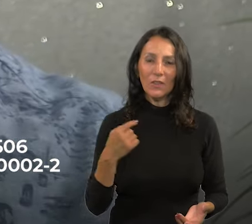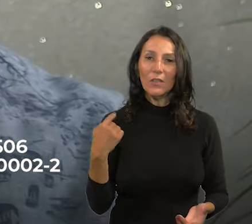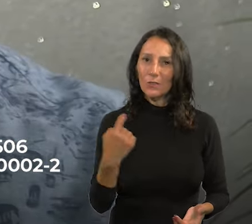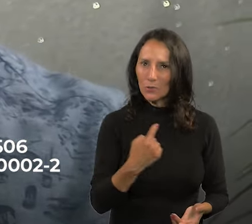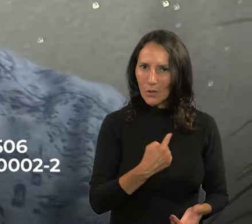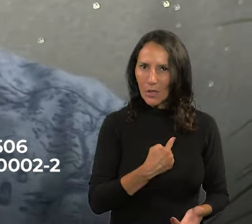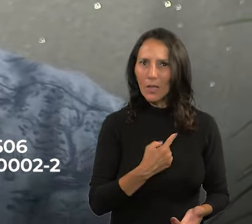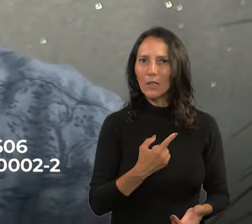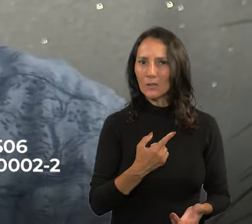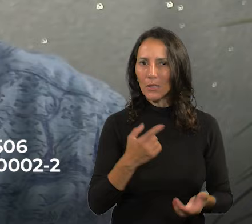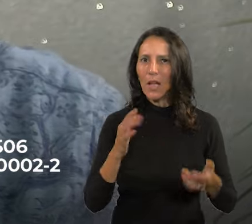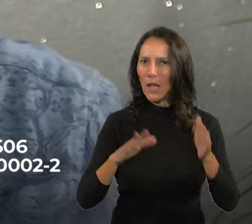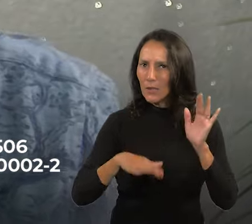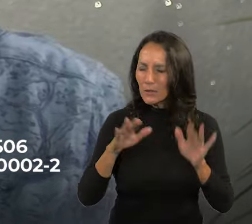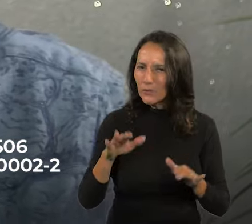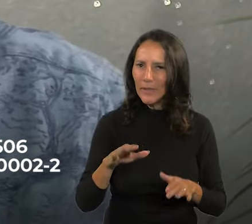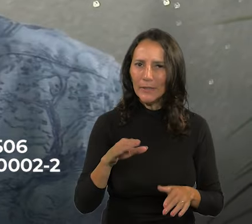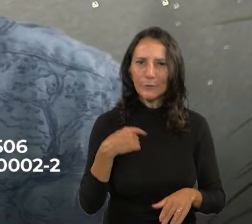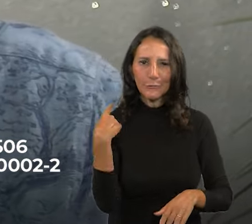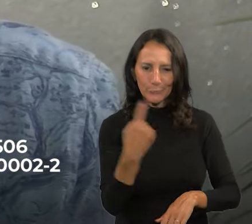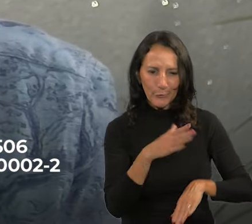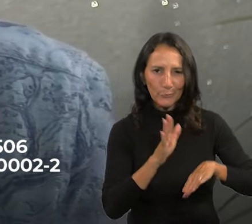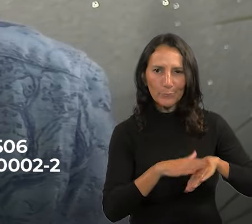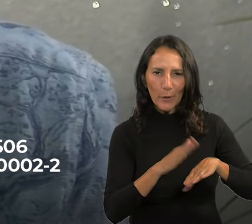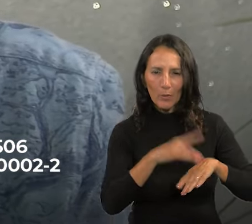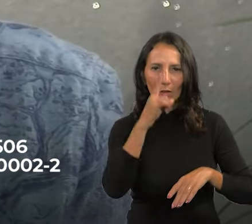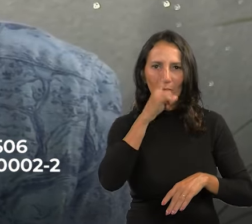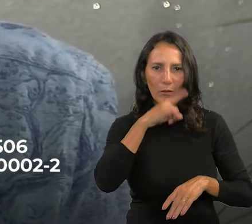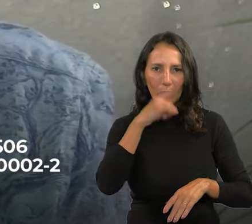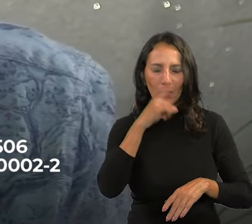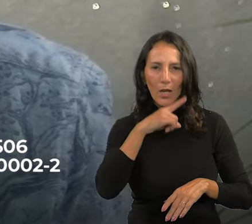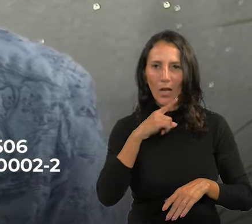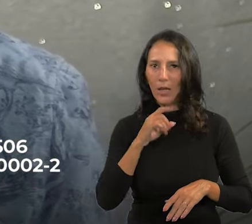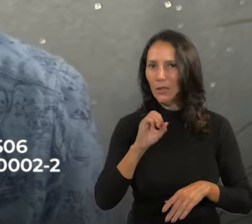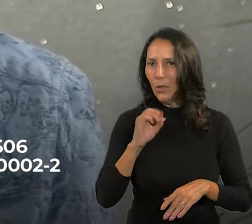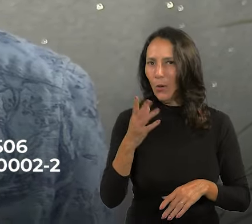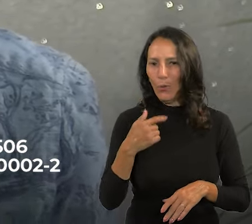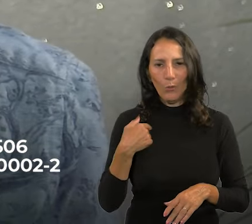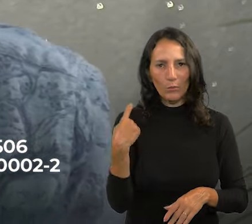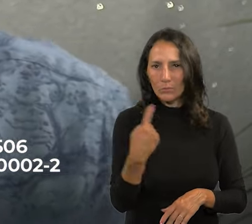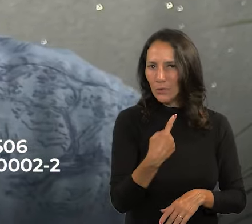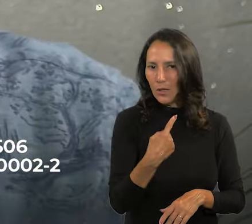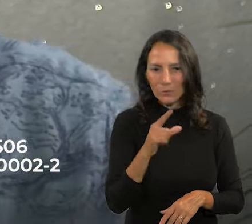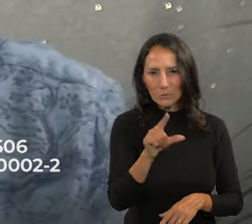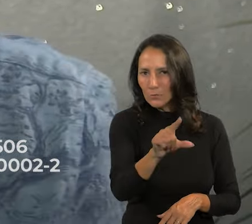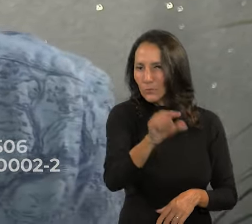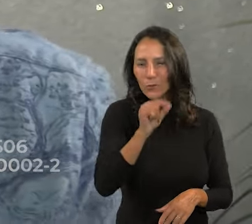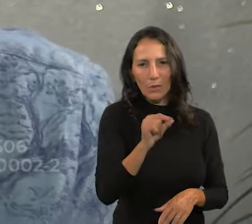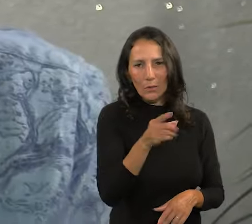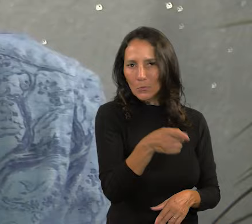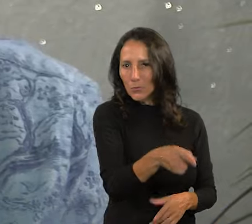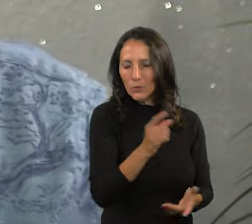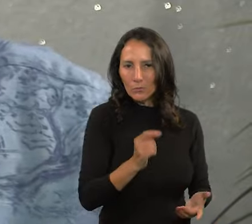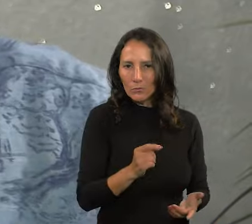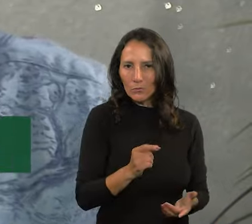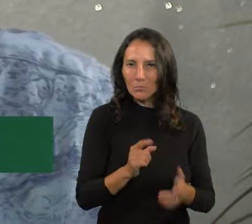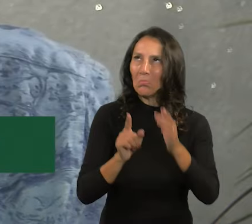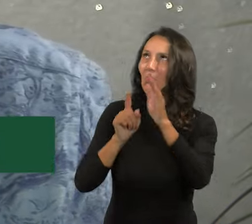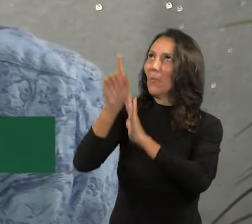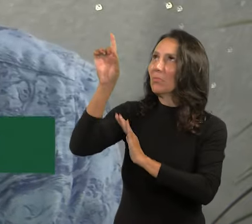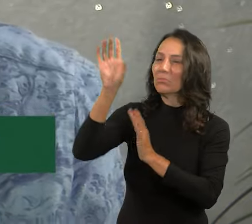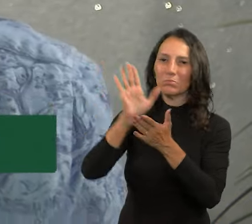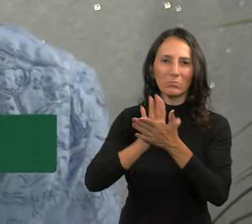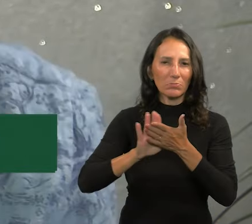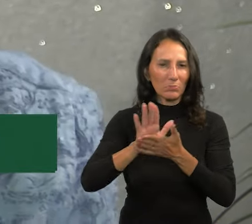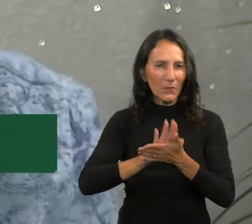ou nós estamos falhando, ou é porque é uma opção nossa e não a de Deus. A vontade